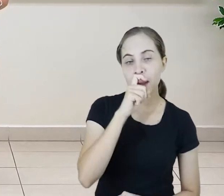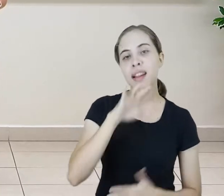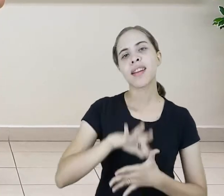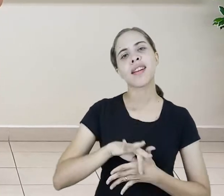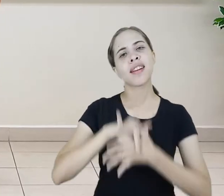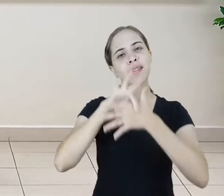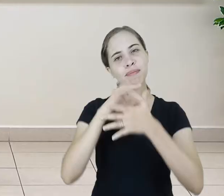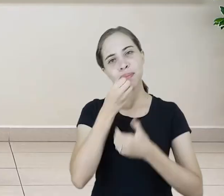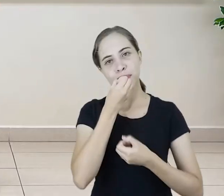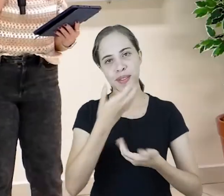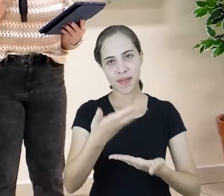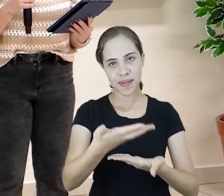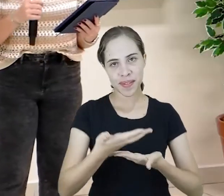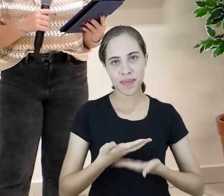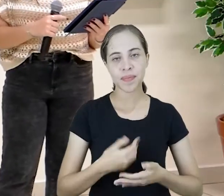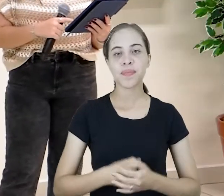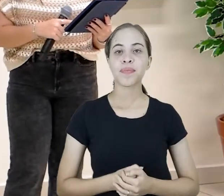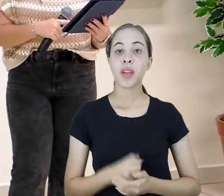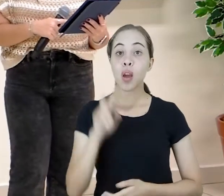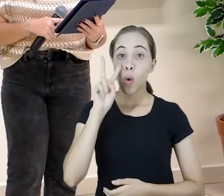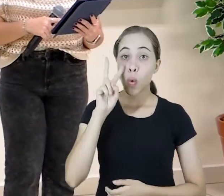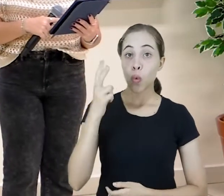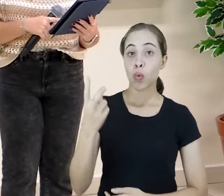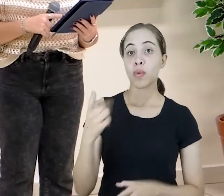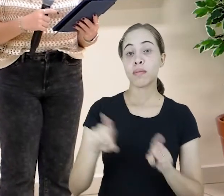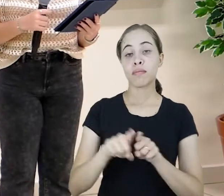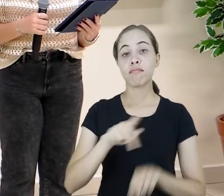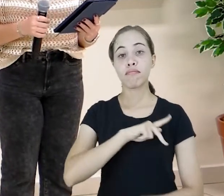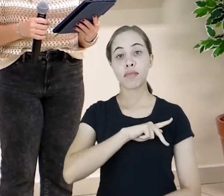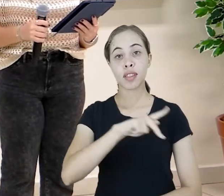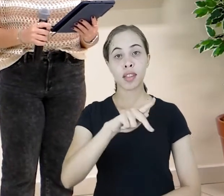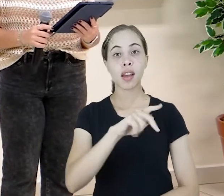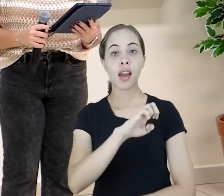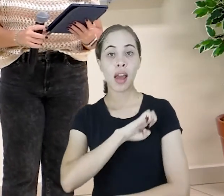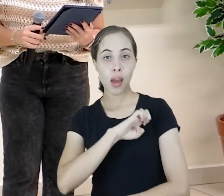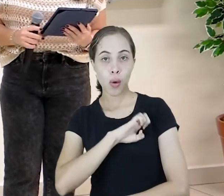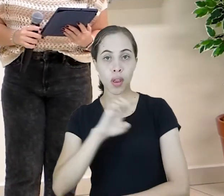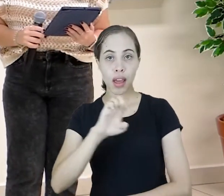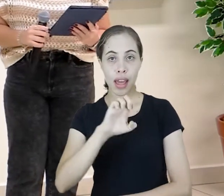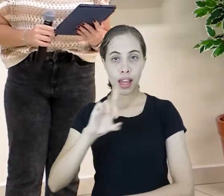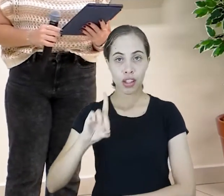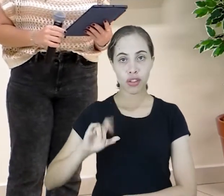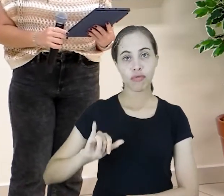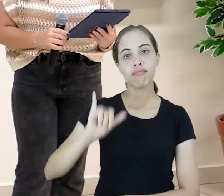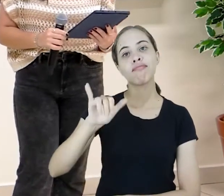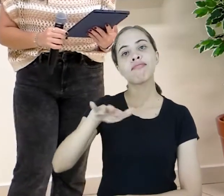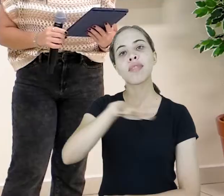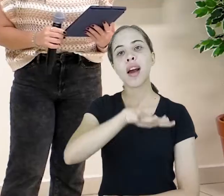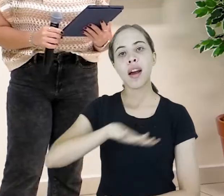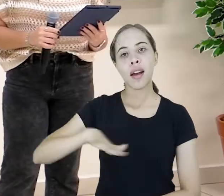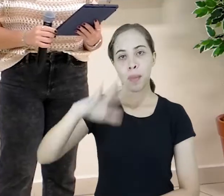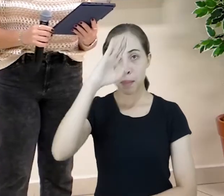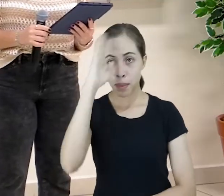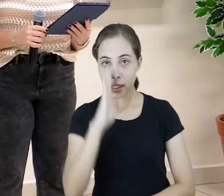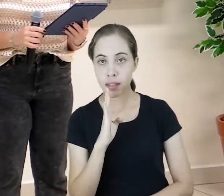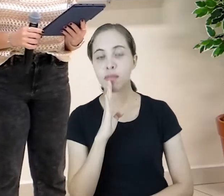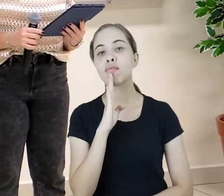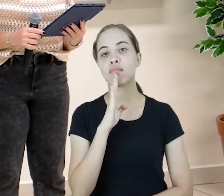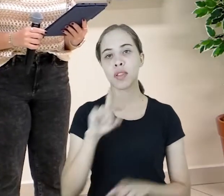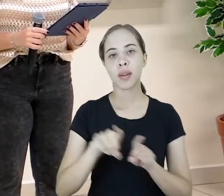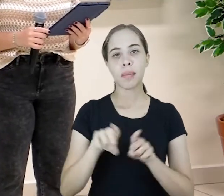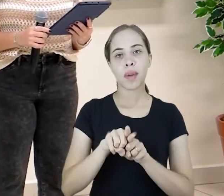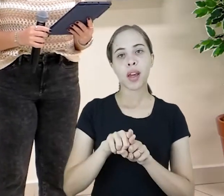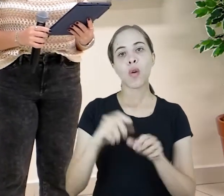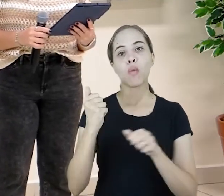sejam muito bem-vindos. Reconhecemos a presença também do Elder Ed, dos 70, segundo conselheiro na área Brasil, e